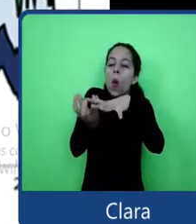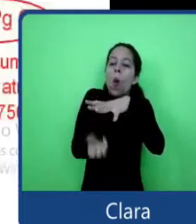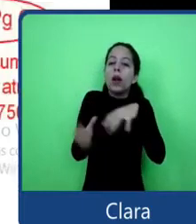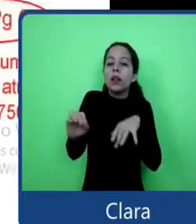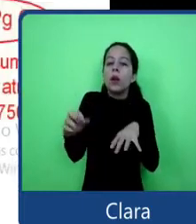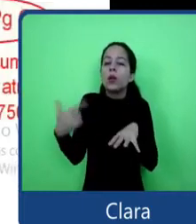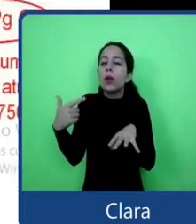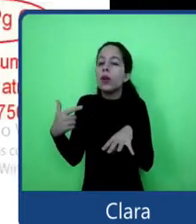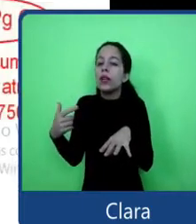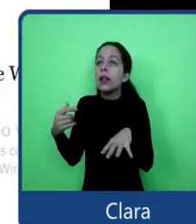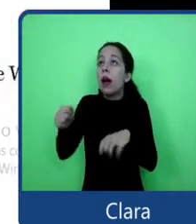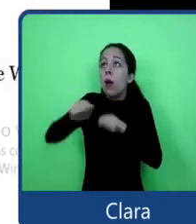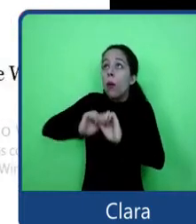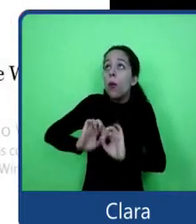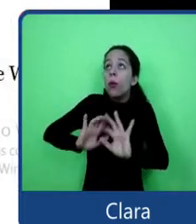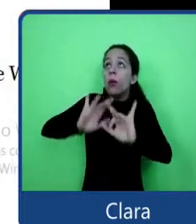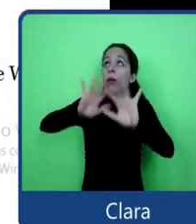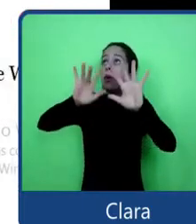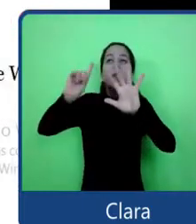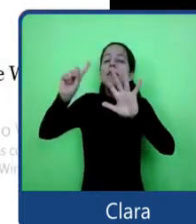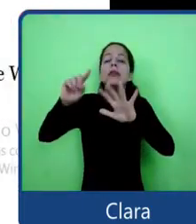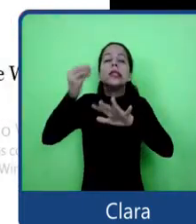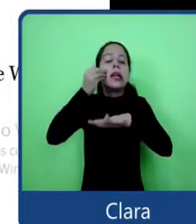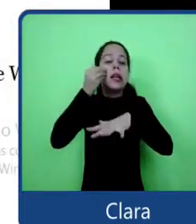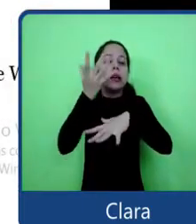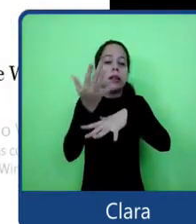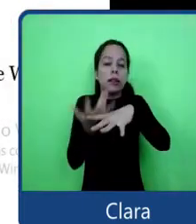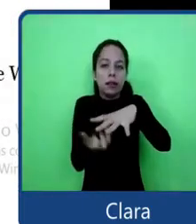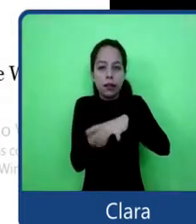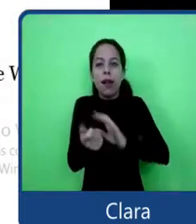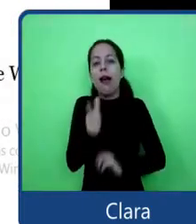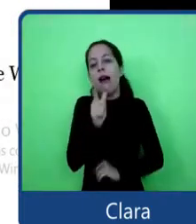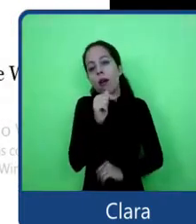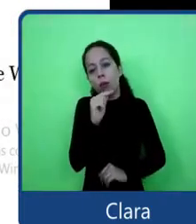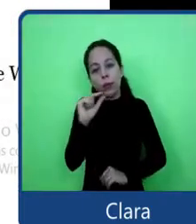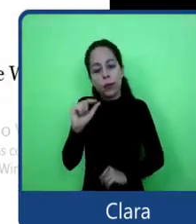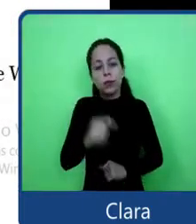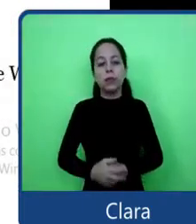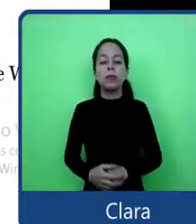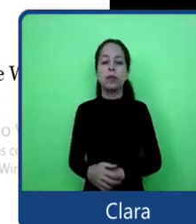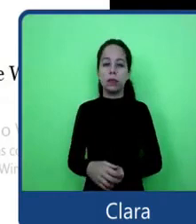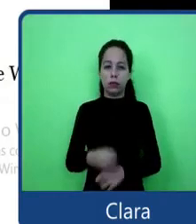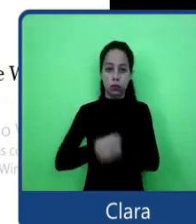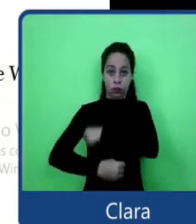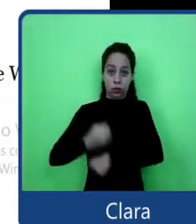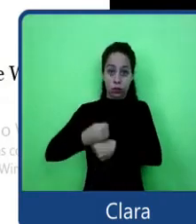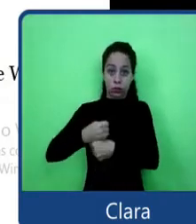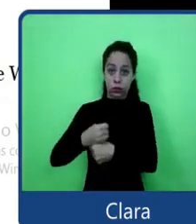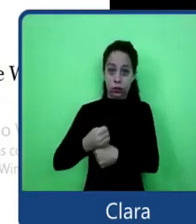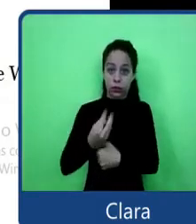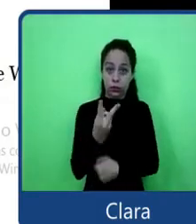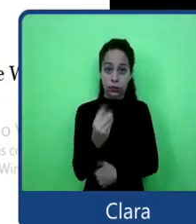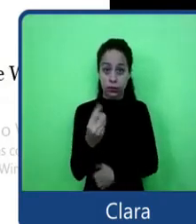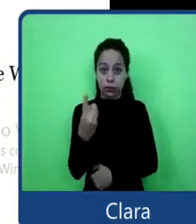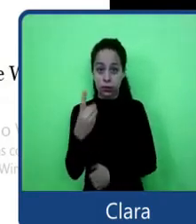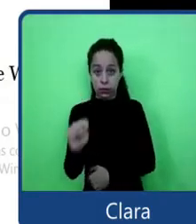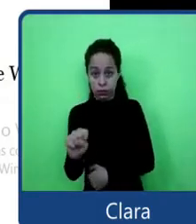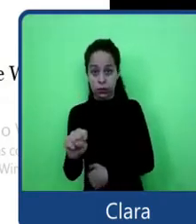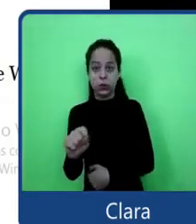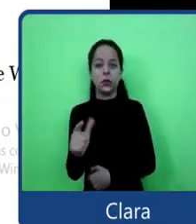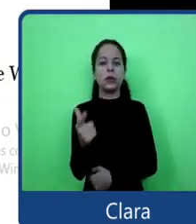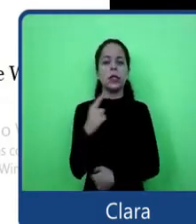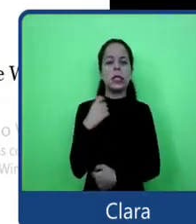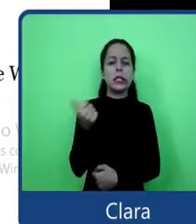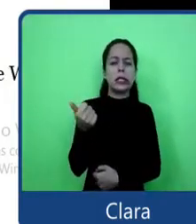o que a gente emite hoje, né, deixa eu colocar aqui um número, em 2018, são cerca de 13 petagramas de